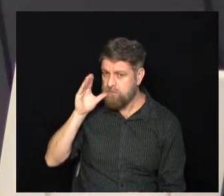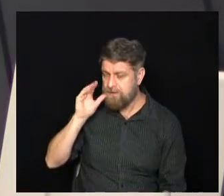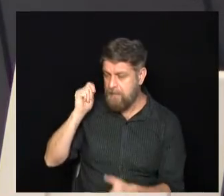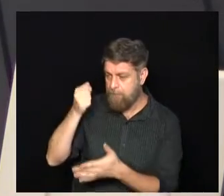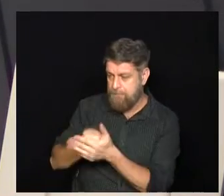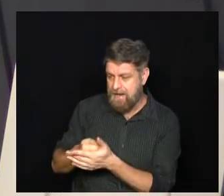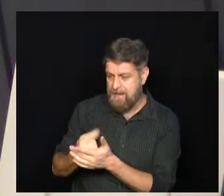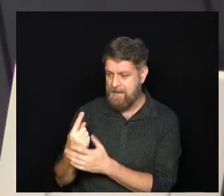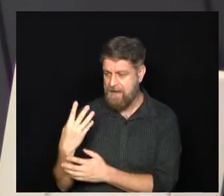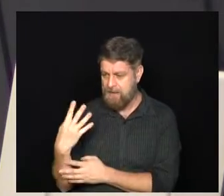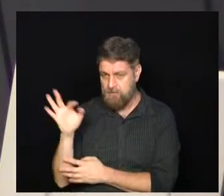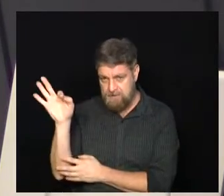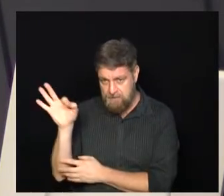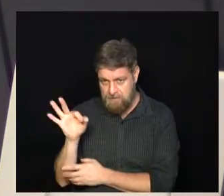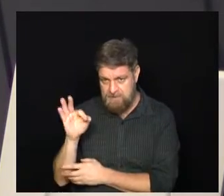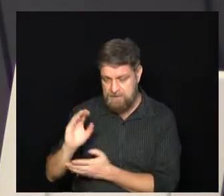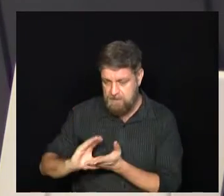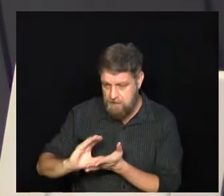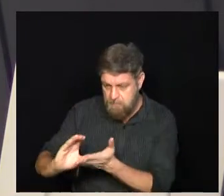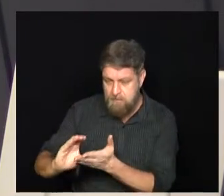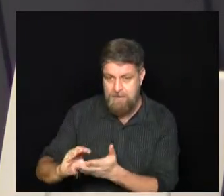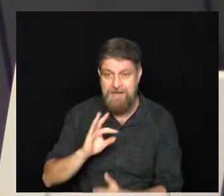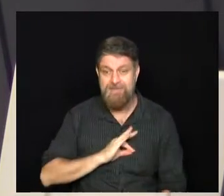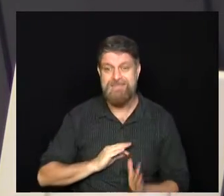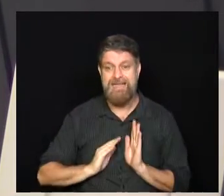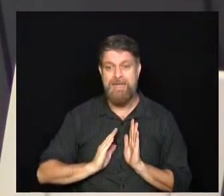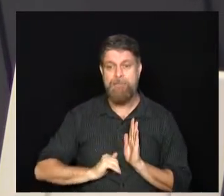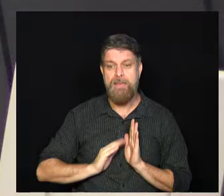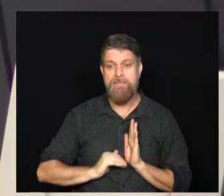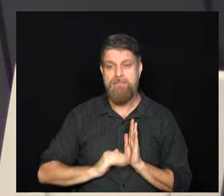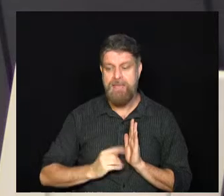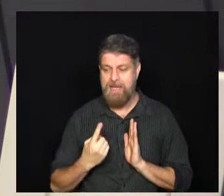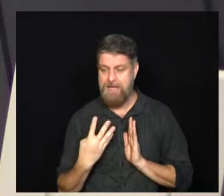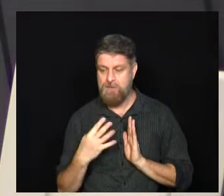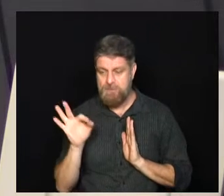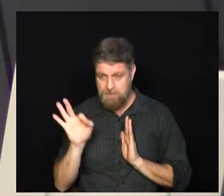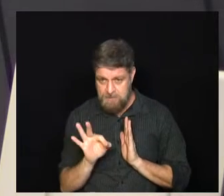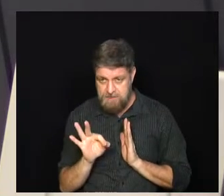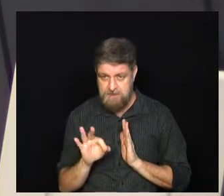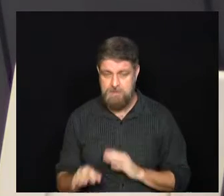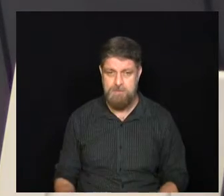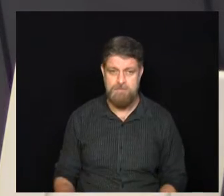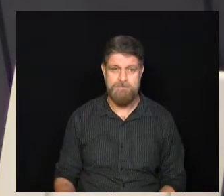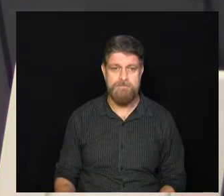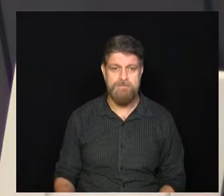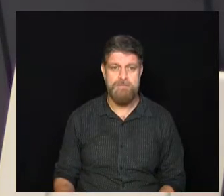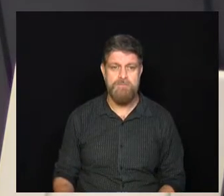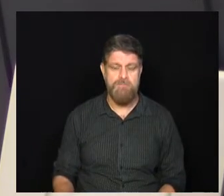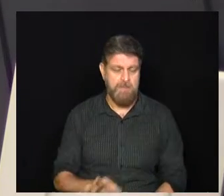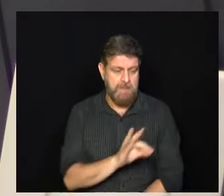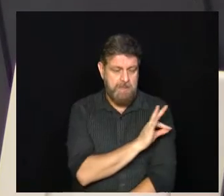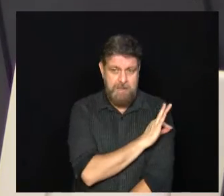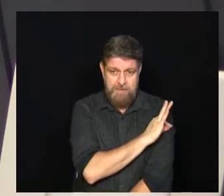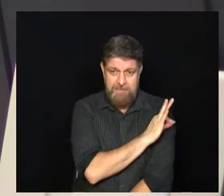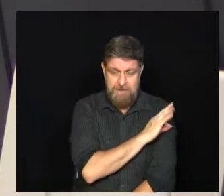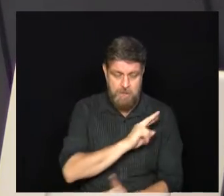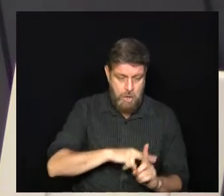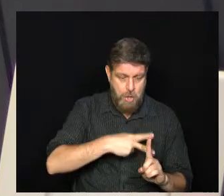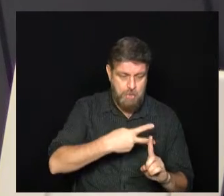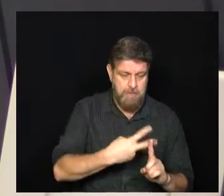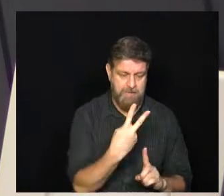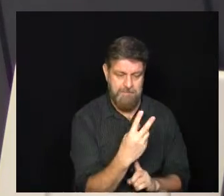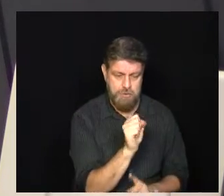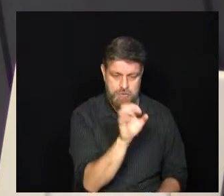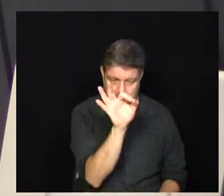repassa 14%, é descontado dos vencimentos, a parte patronal é o dobro, é 28%. Então,